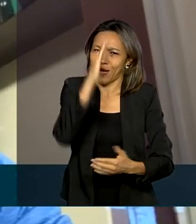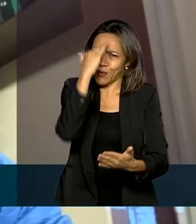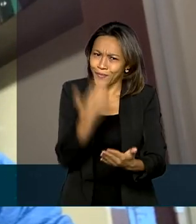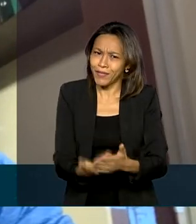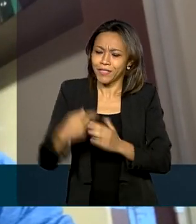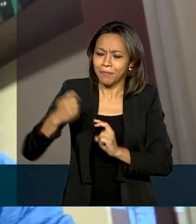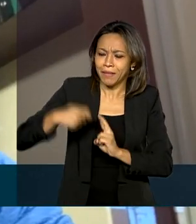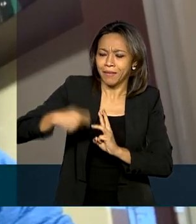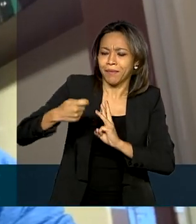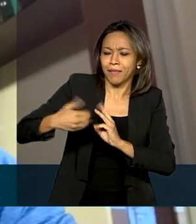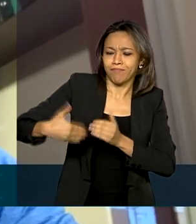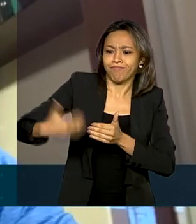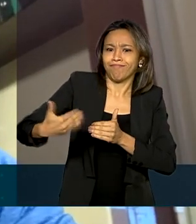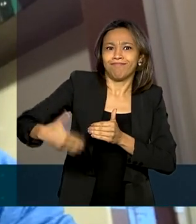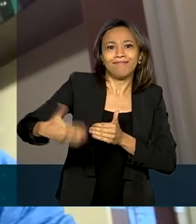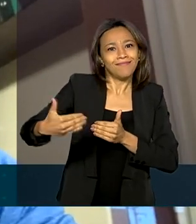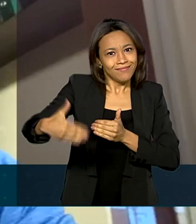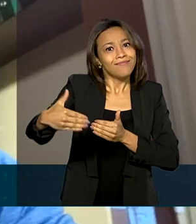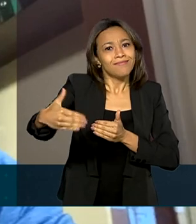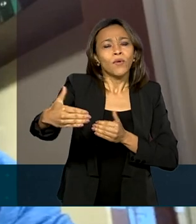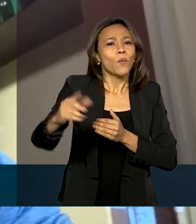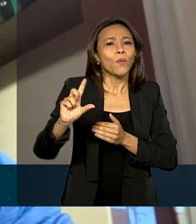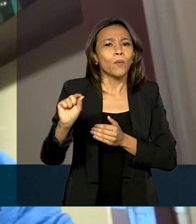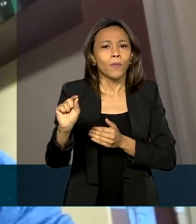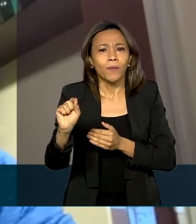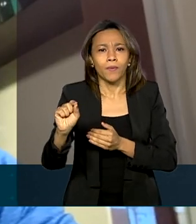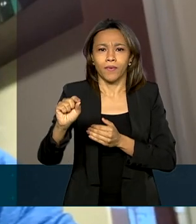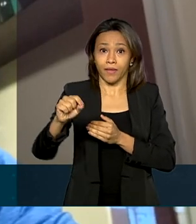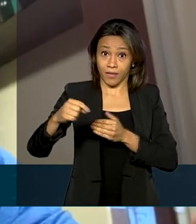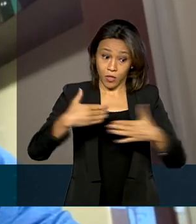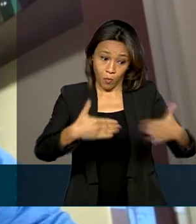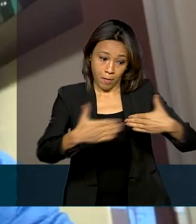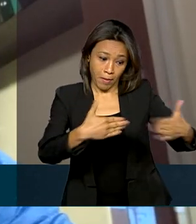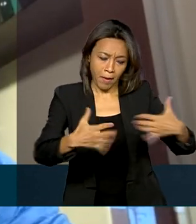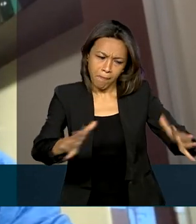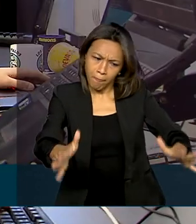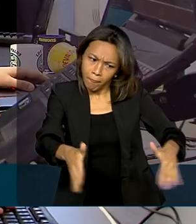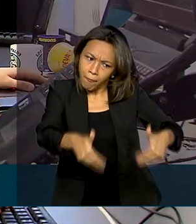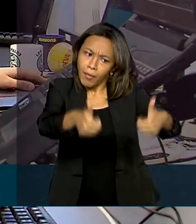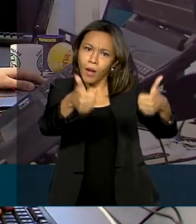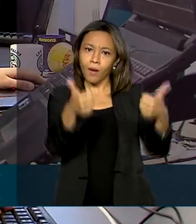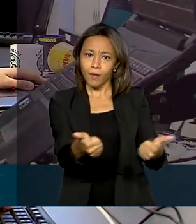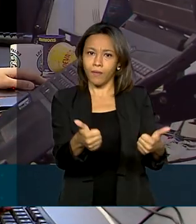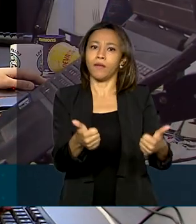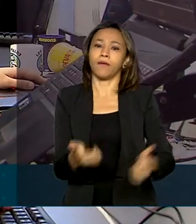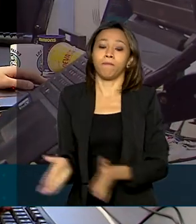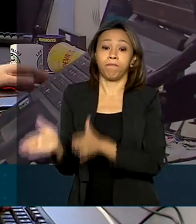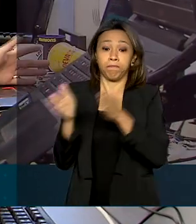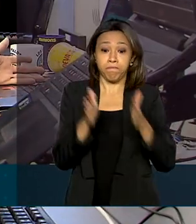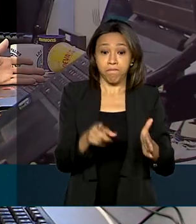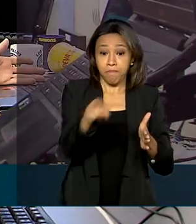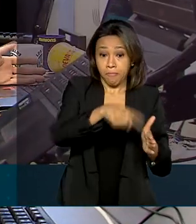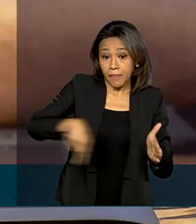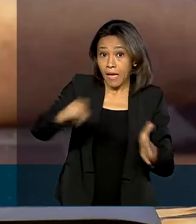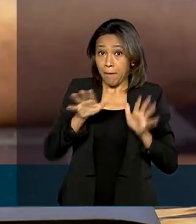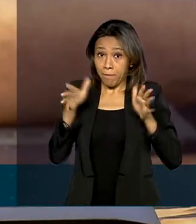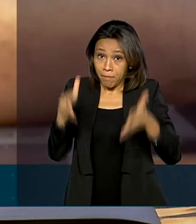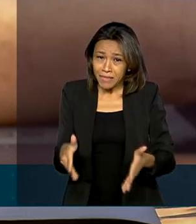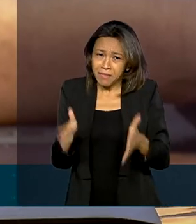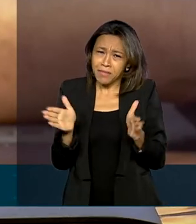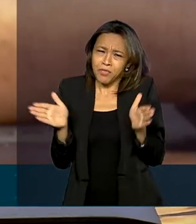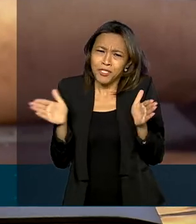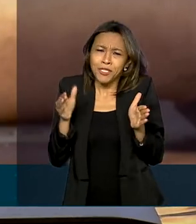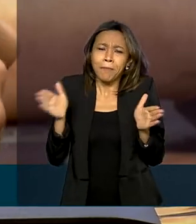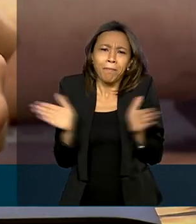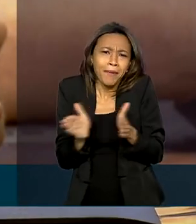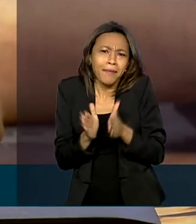últimos meses agora, para que o mercado consiga dar uma melhorada. E a participação das pequenas empresas no